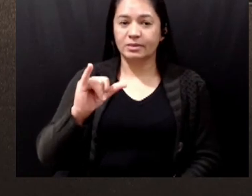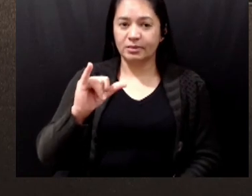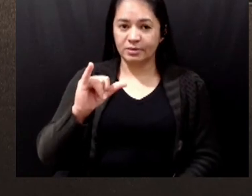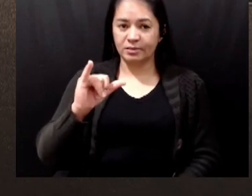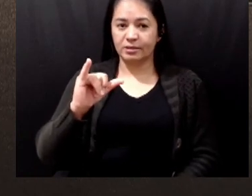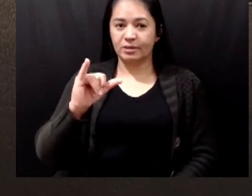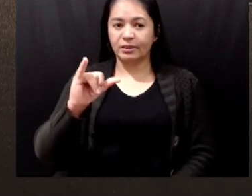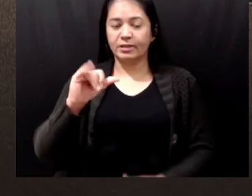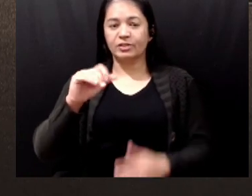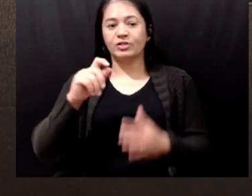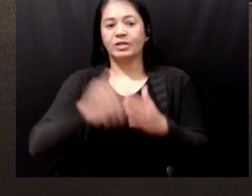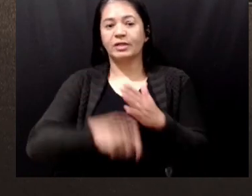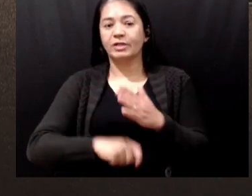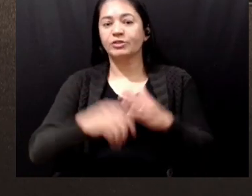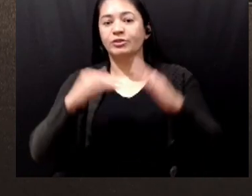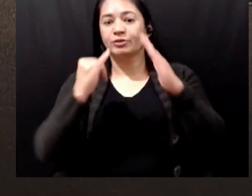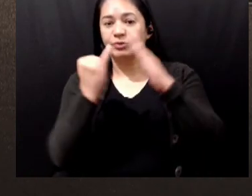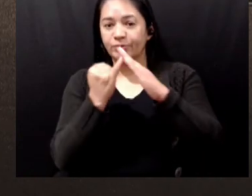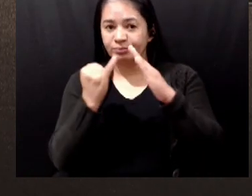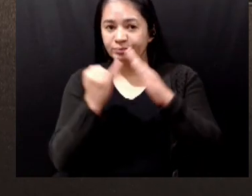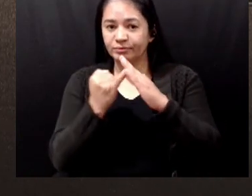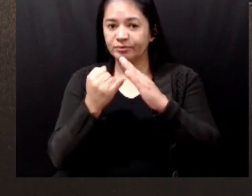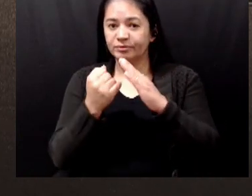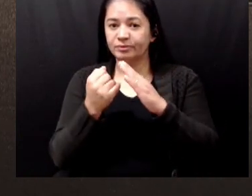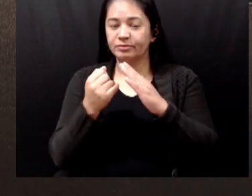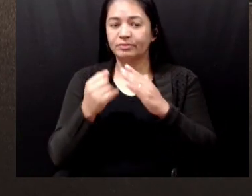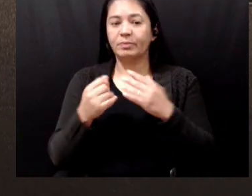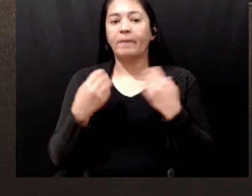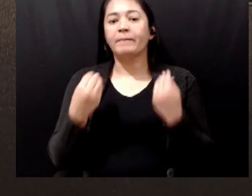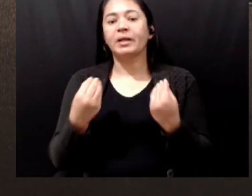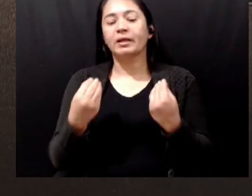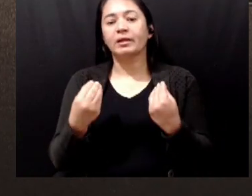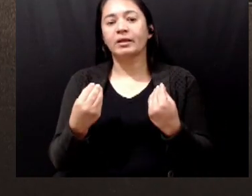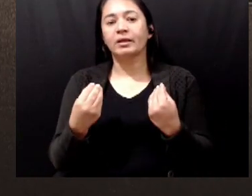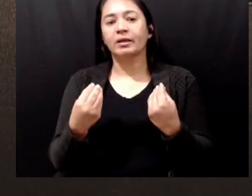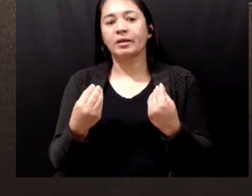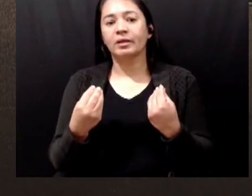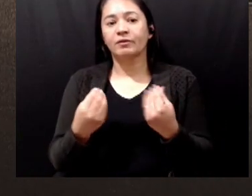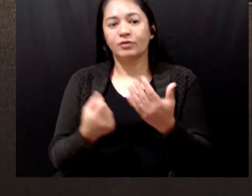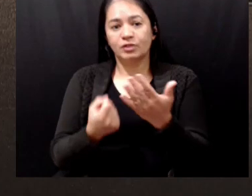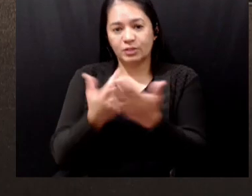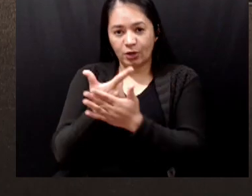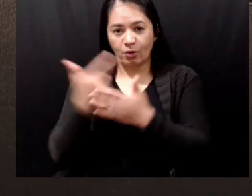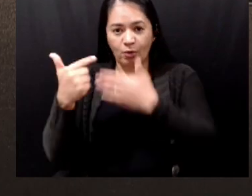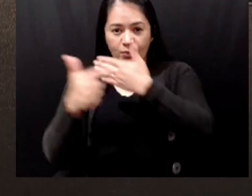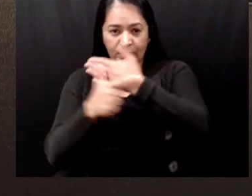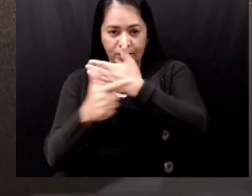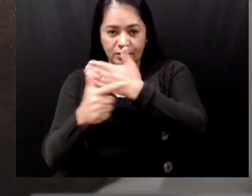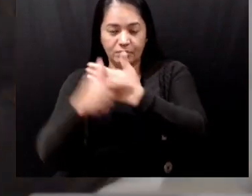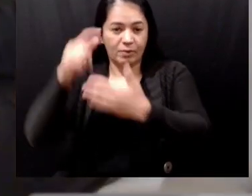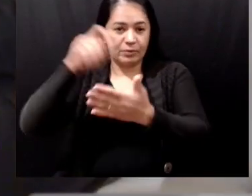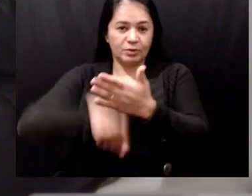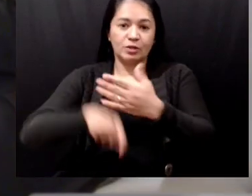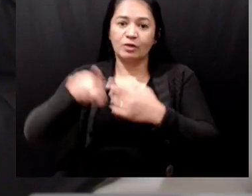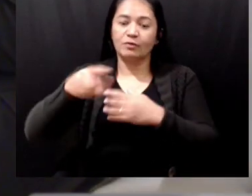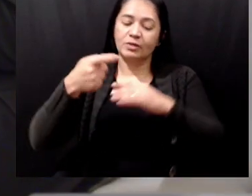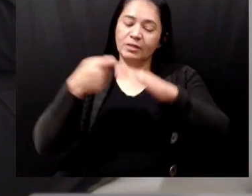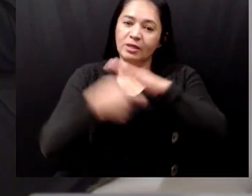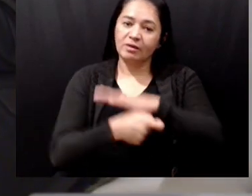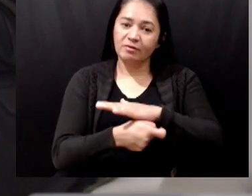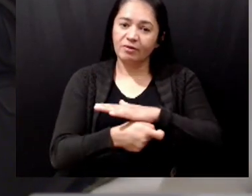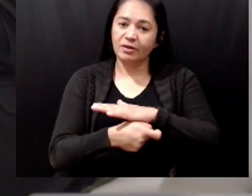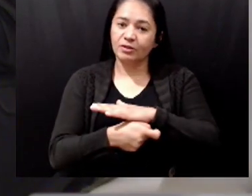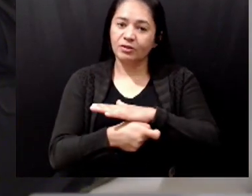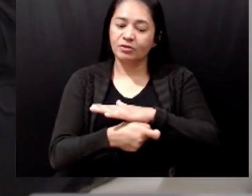ele faz essa emissão dessa dívida. Para que ele faz essa emissão? Você compra esse papel, esse contrato, e você investe dinheiro nessa instituição. Essa instituição pega teu